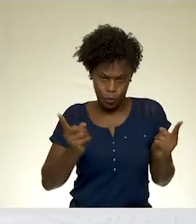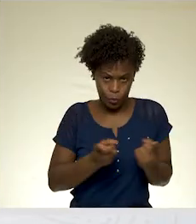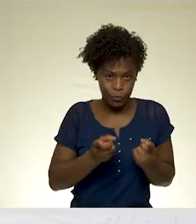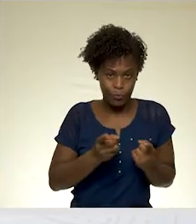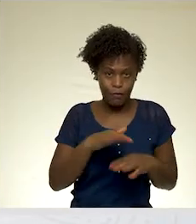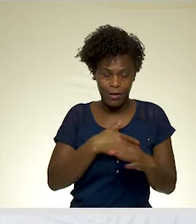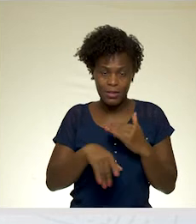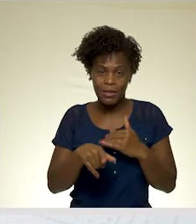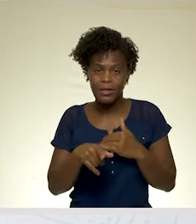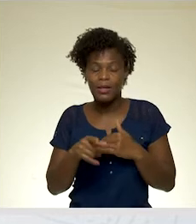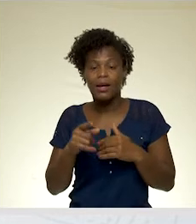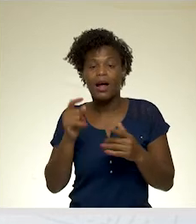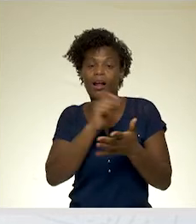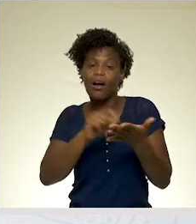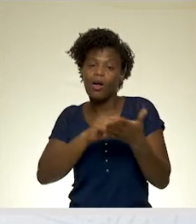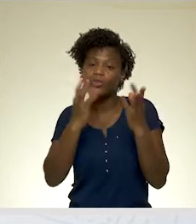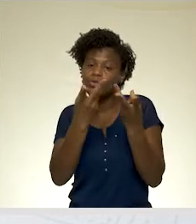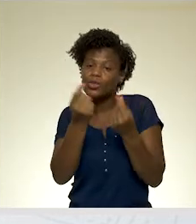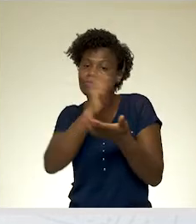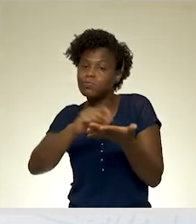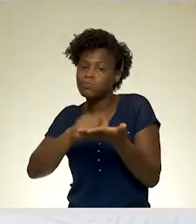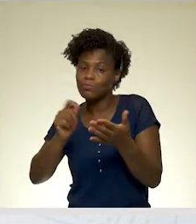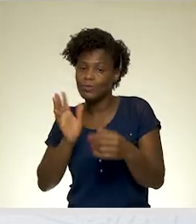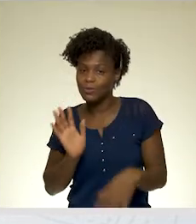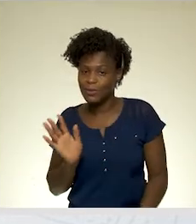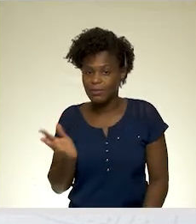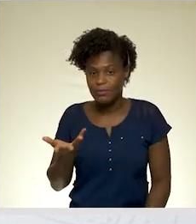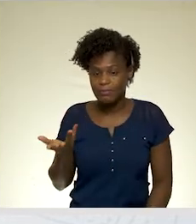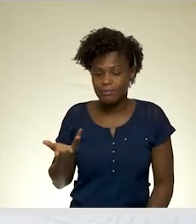ok? A resolução